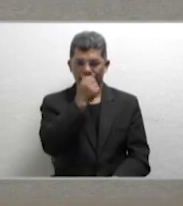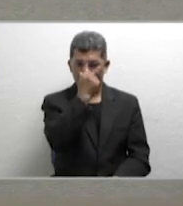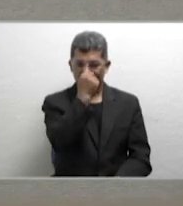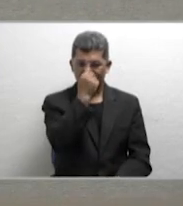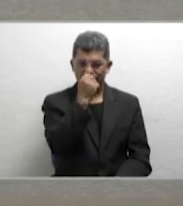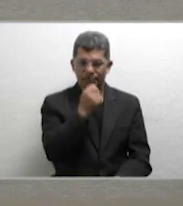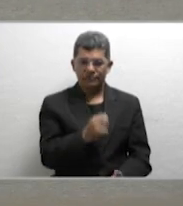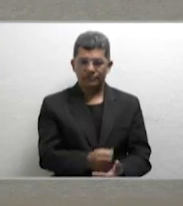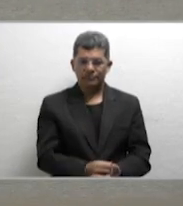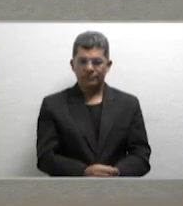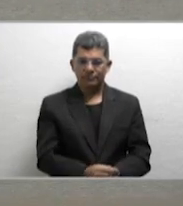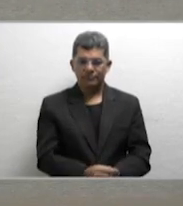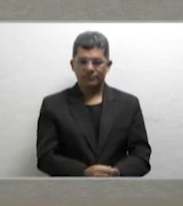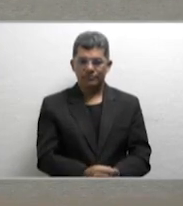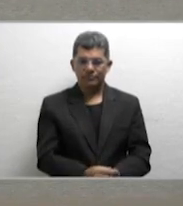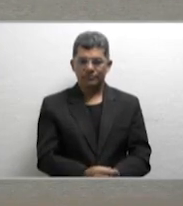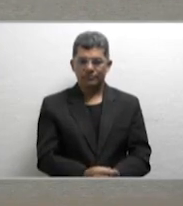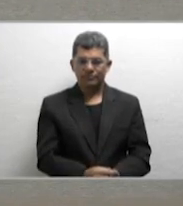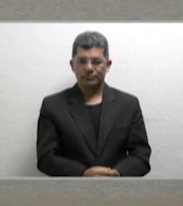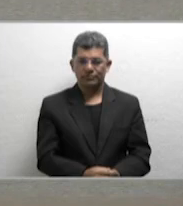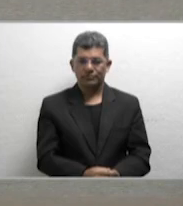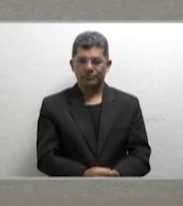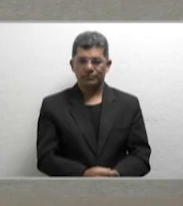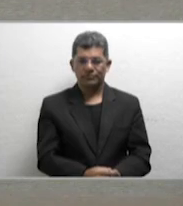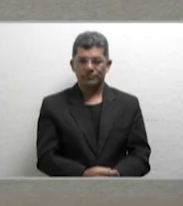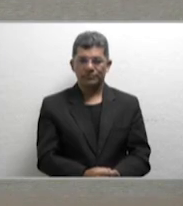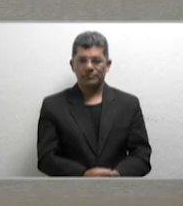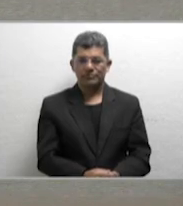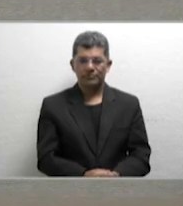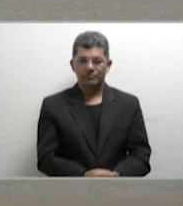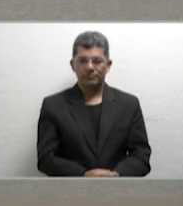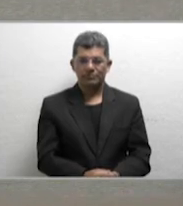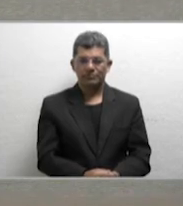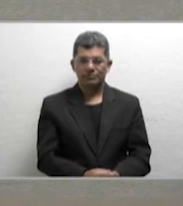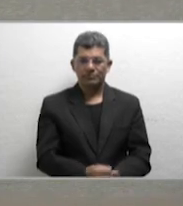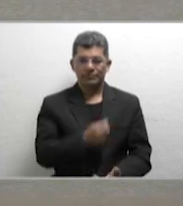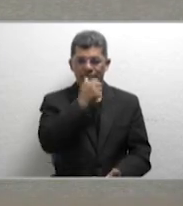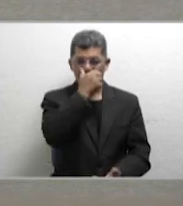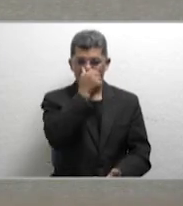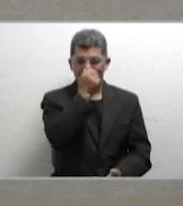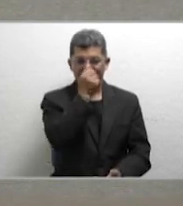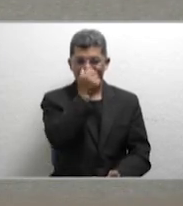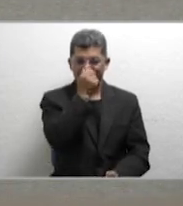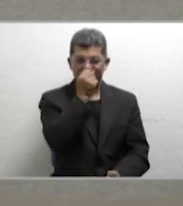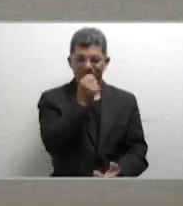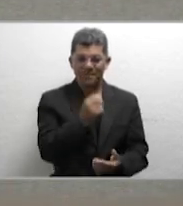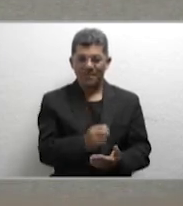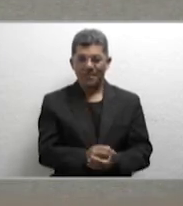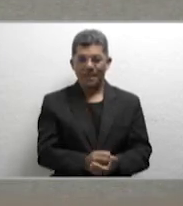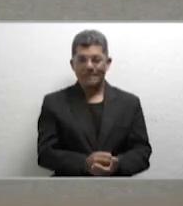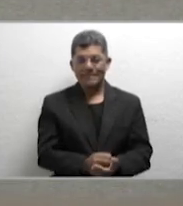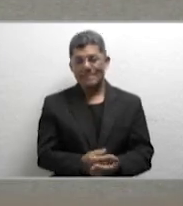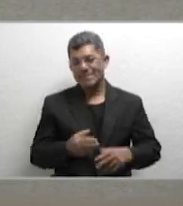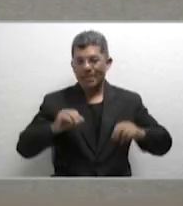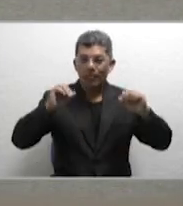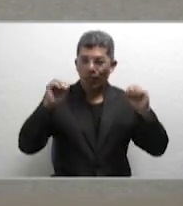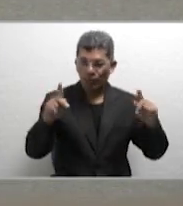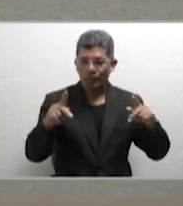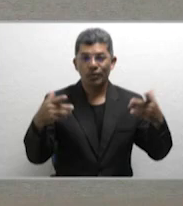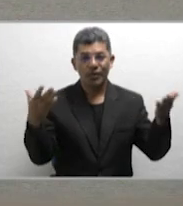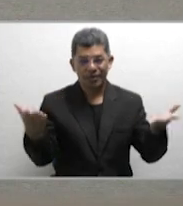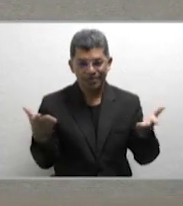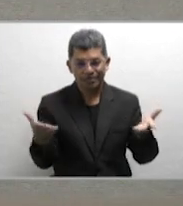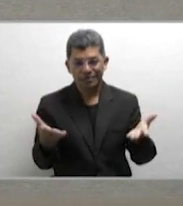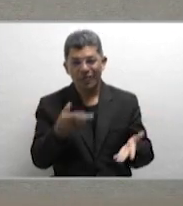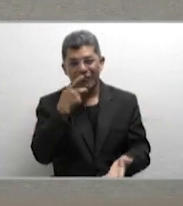Presidente. Deputada, pode ir falando, que já vão fazer ali. Pronto, ok. Queria falar,